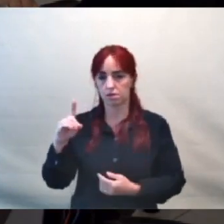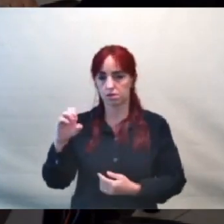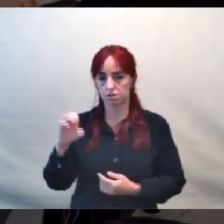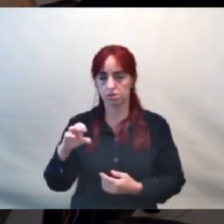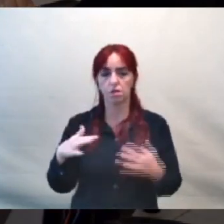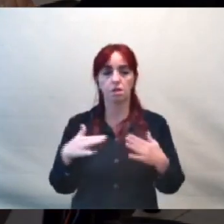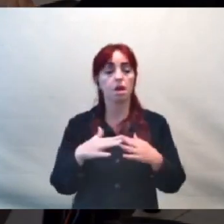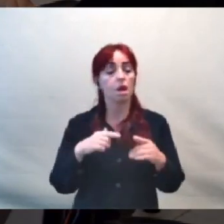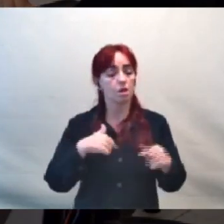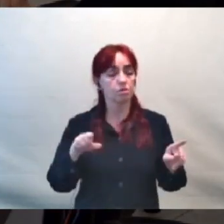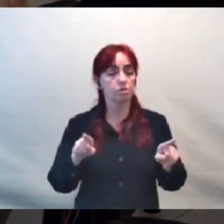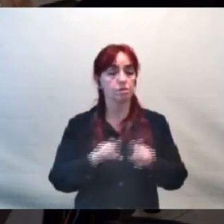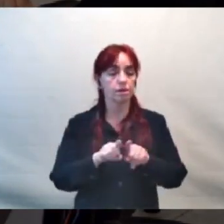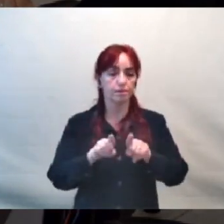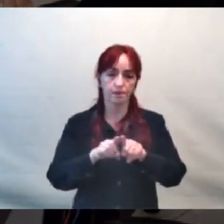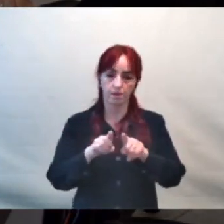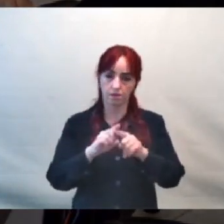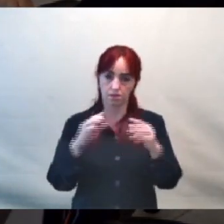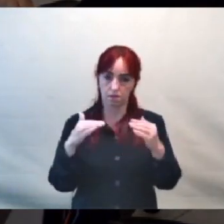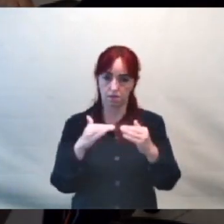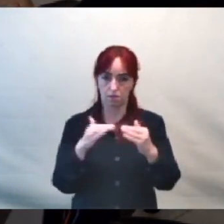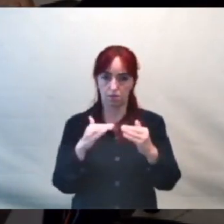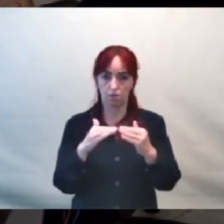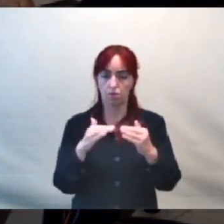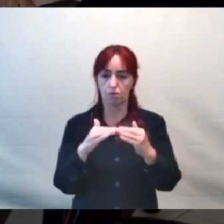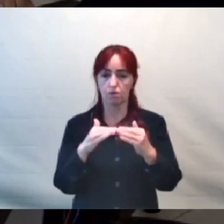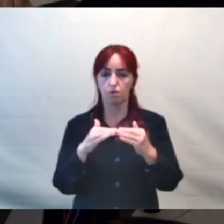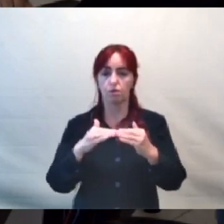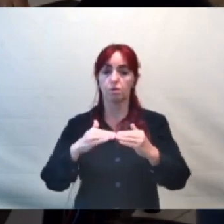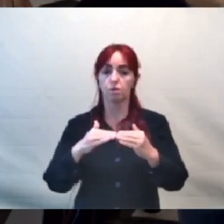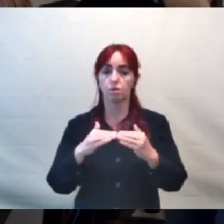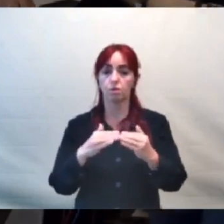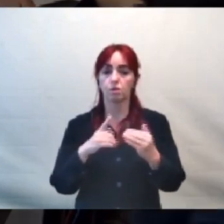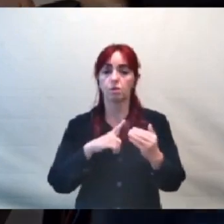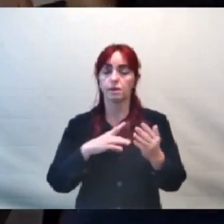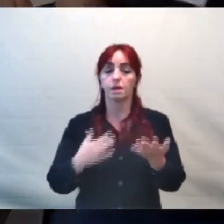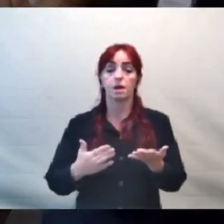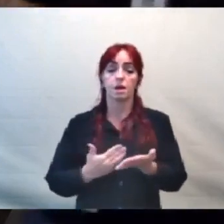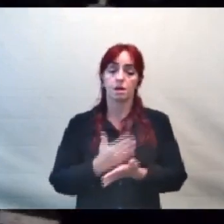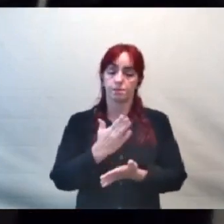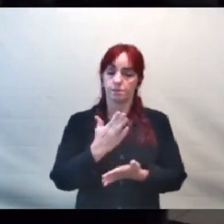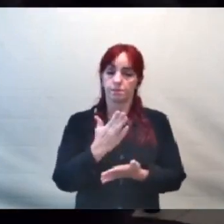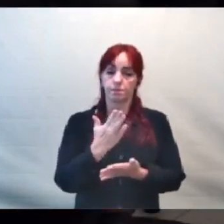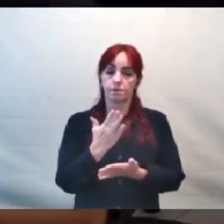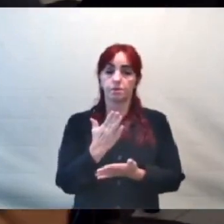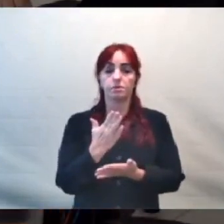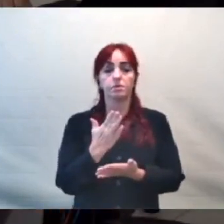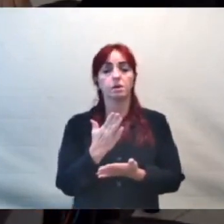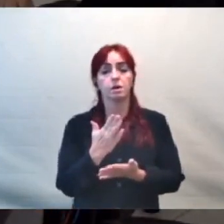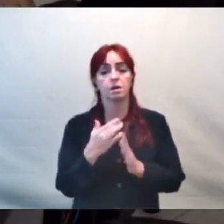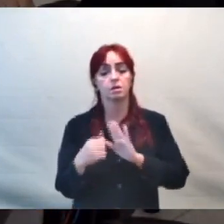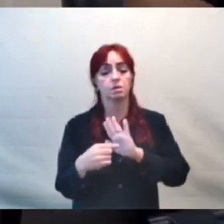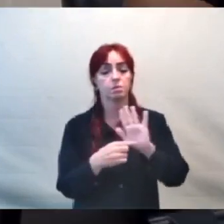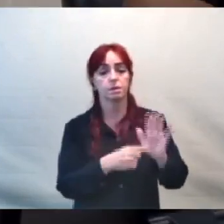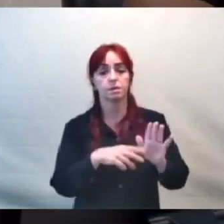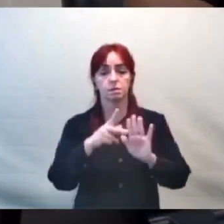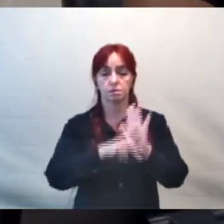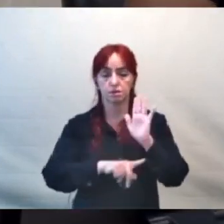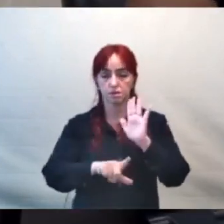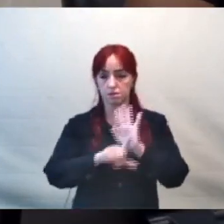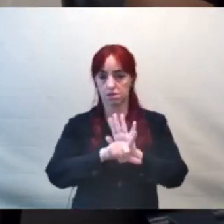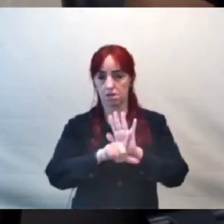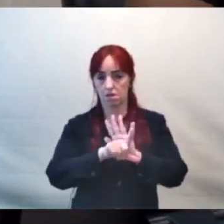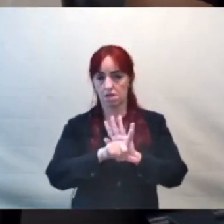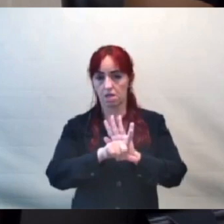também voto de acordo. Fica aprovado o parecer do projeto de lei